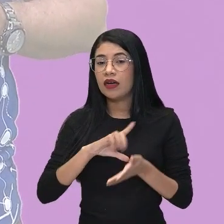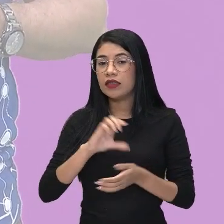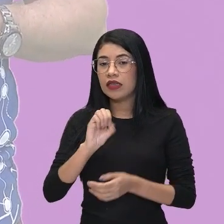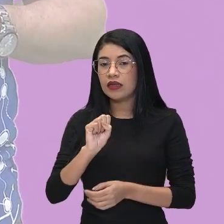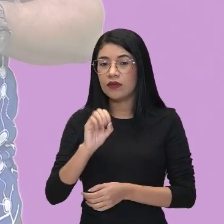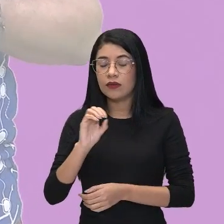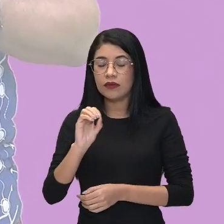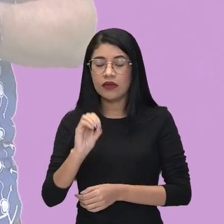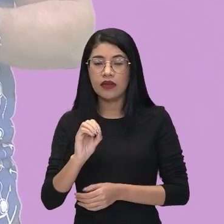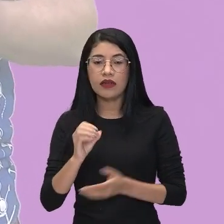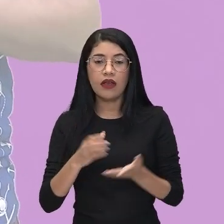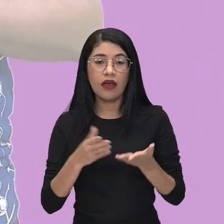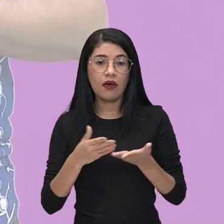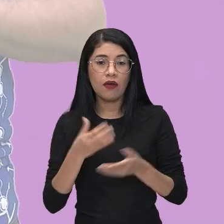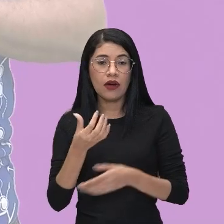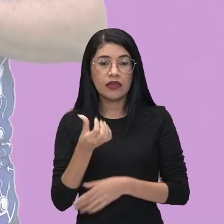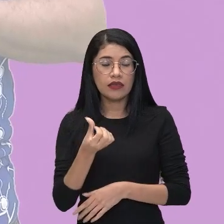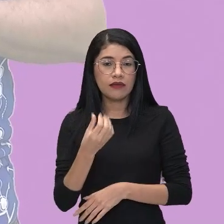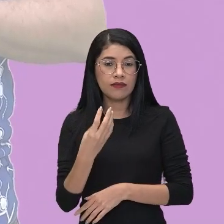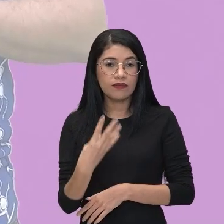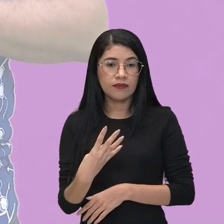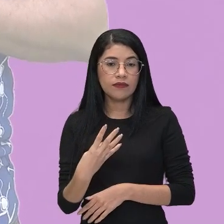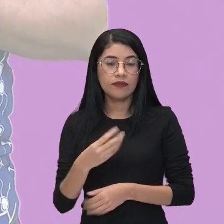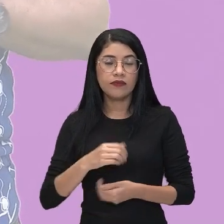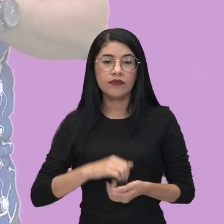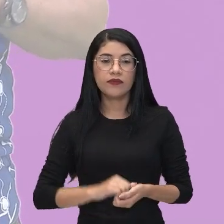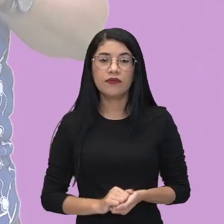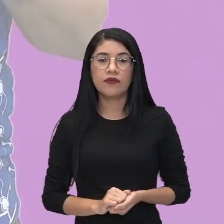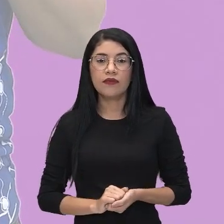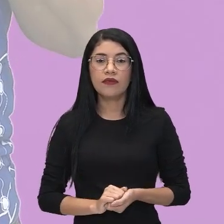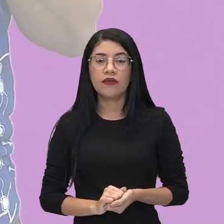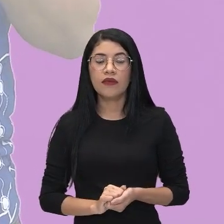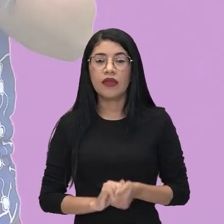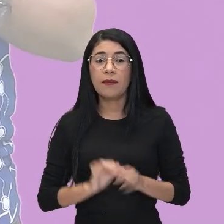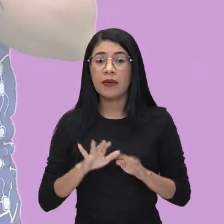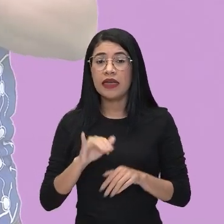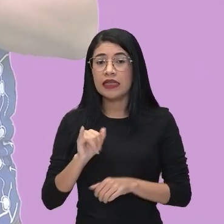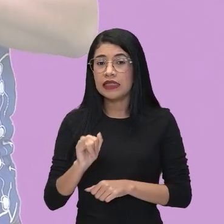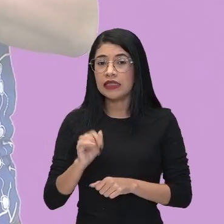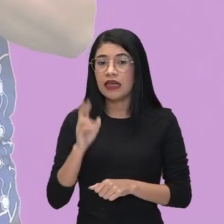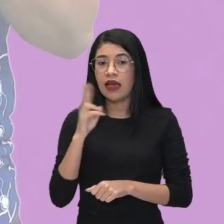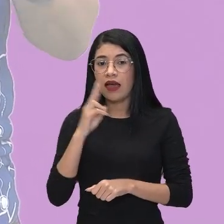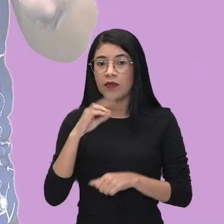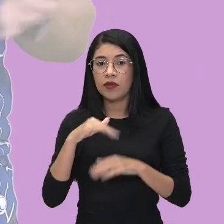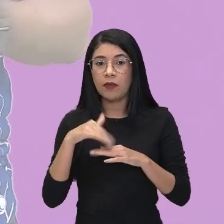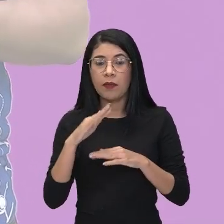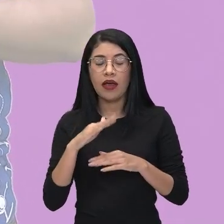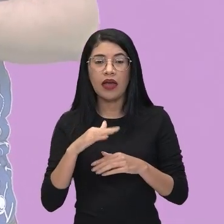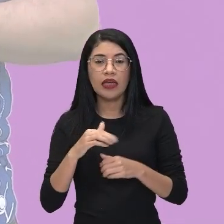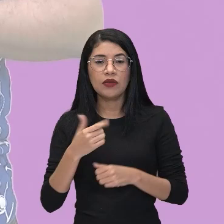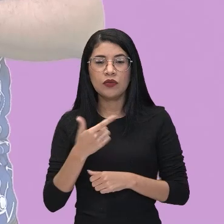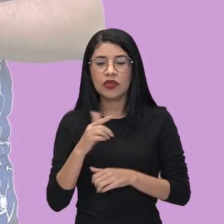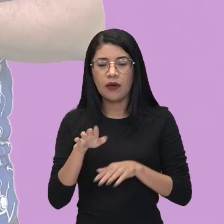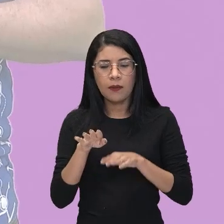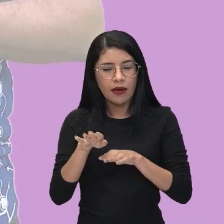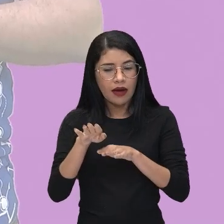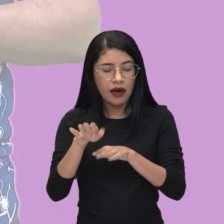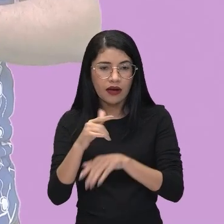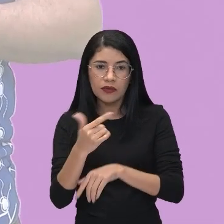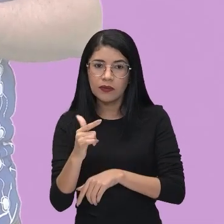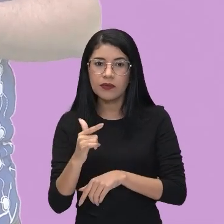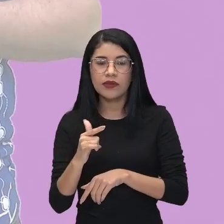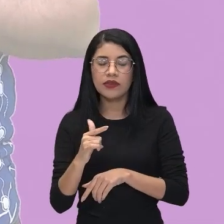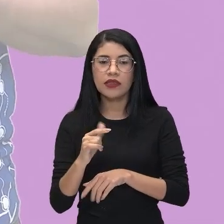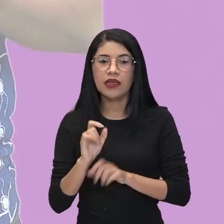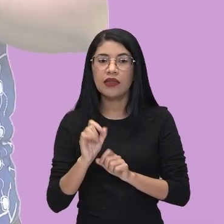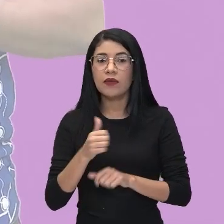80 minutos, ele levou apenas 64. E se ele resolveu ir mais rápido, ó, não tinha trânsito nenhum, agora ele foi